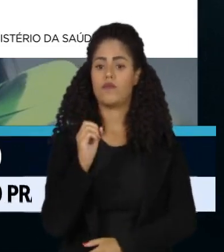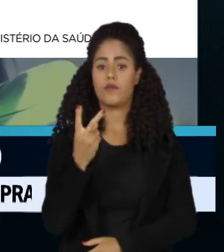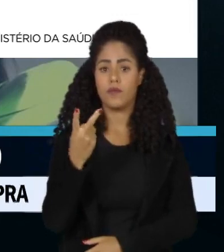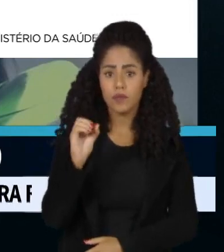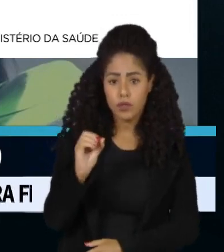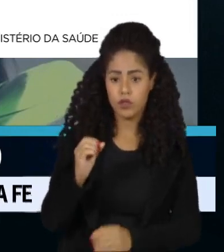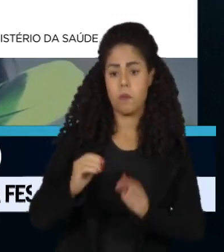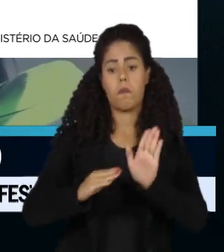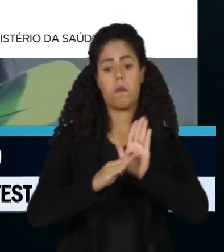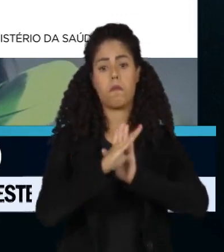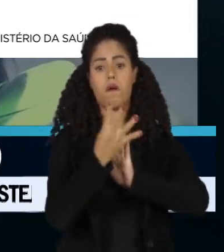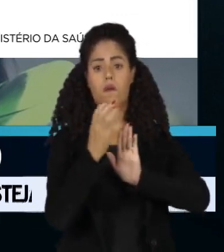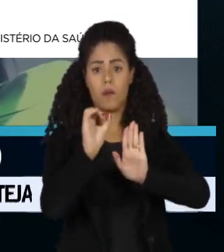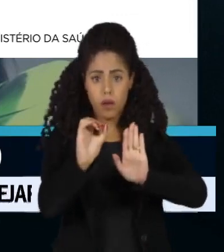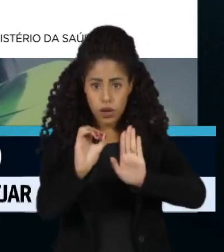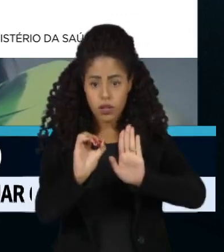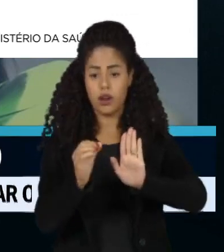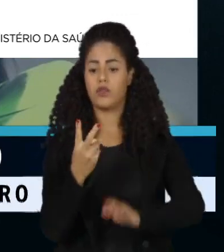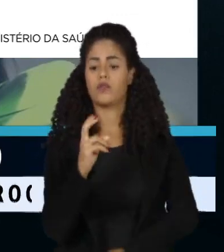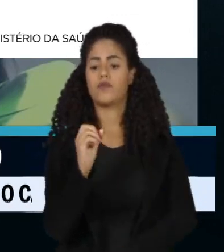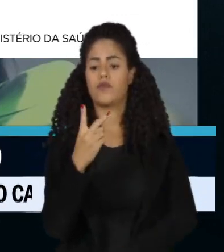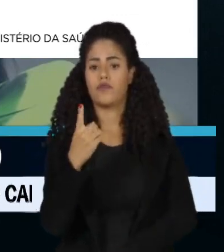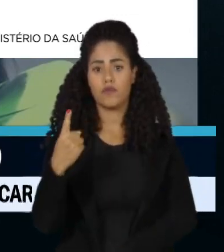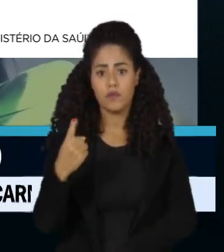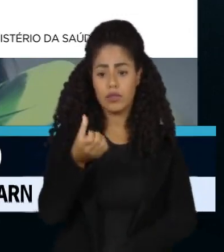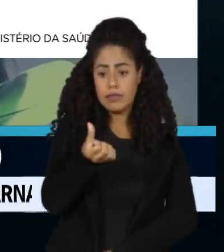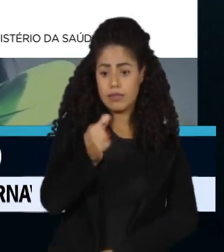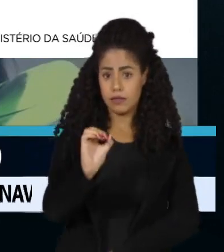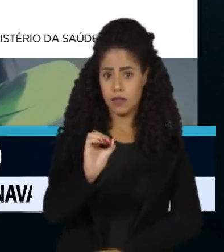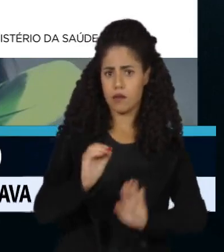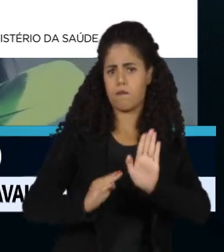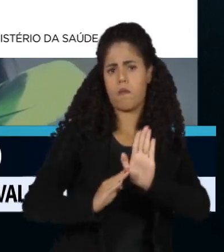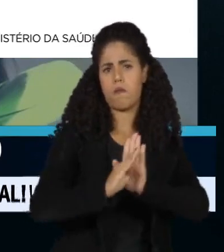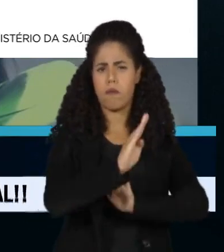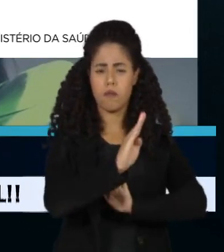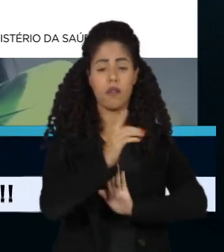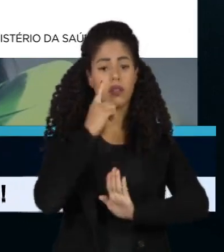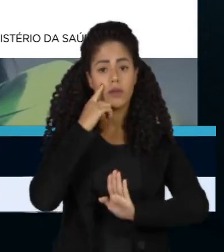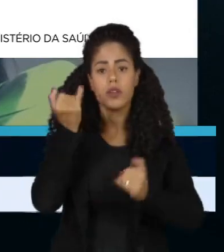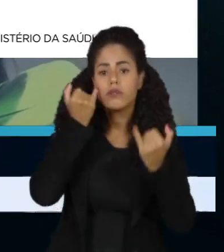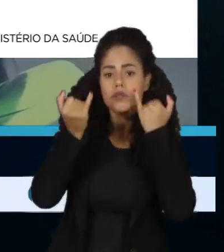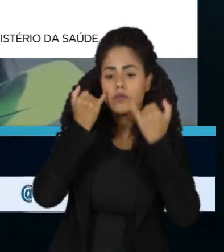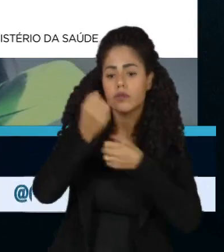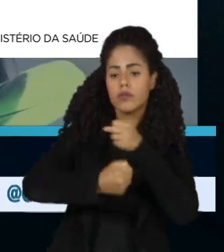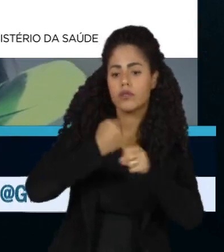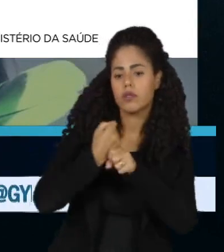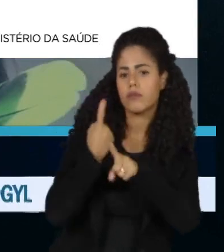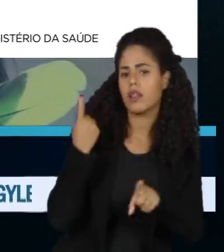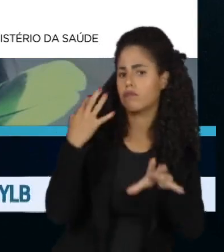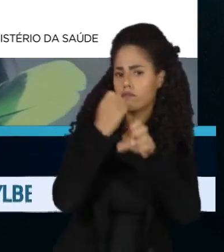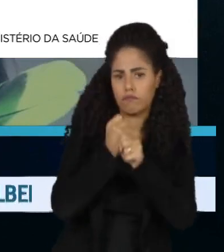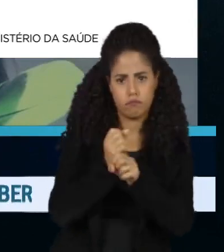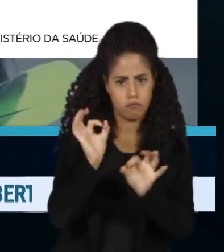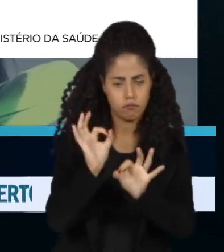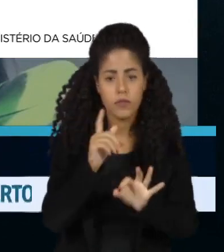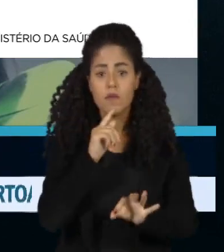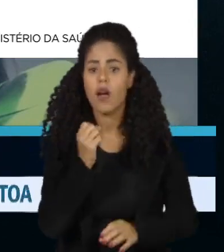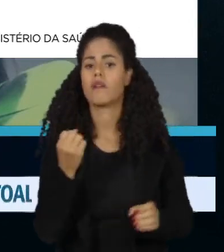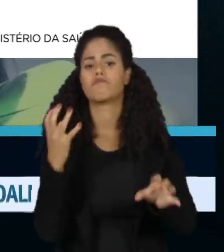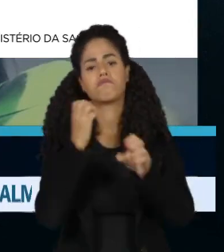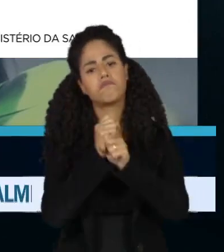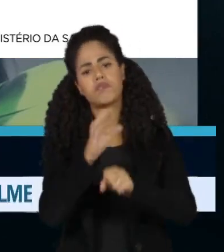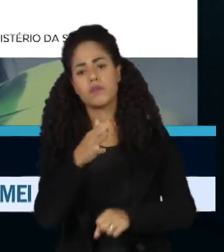para 40. Em 2021, chegou a 60. Os dados do ano passado, ainda incompletos, registram 40 mortes